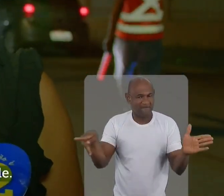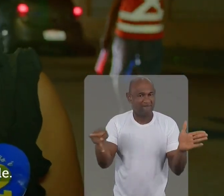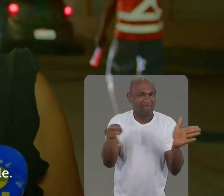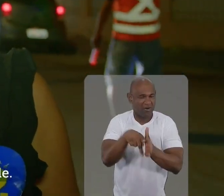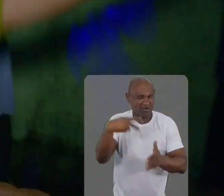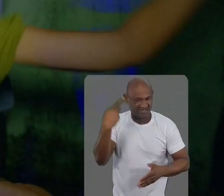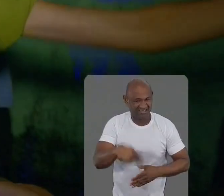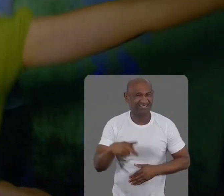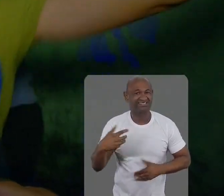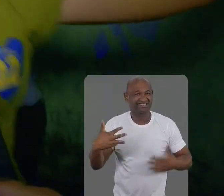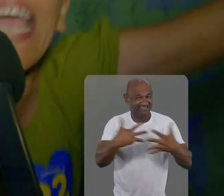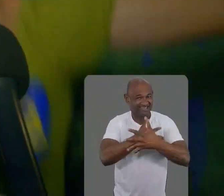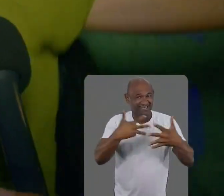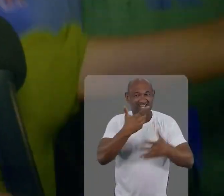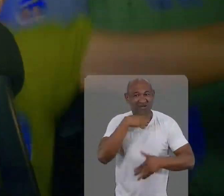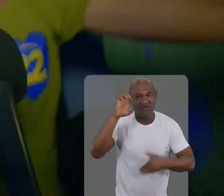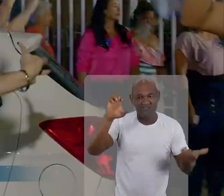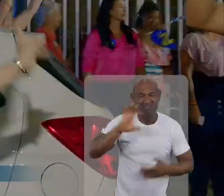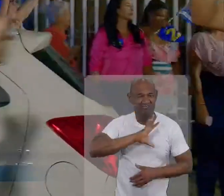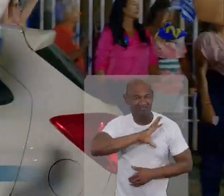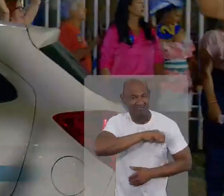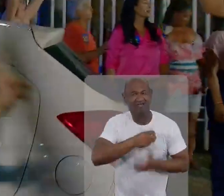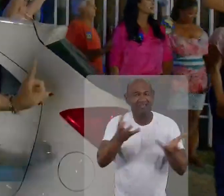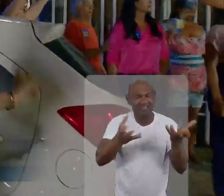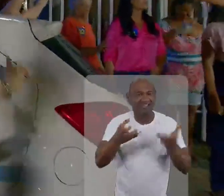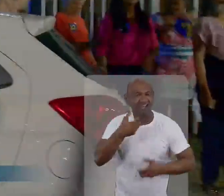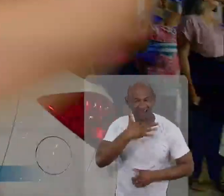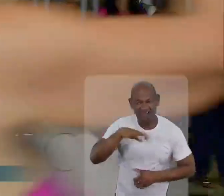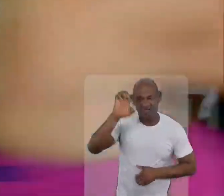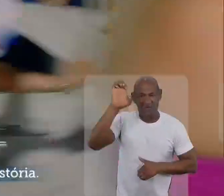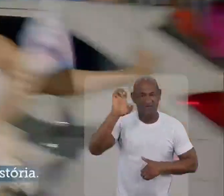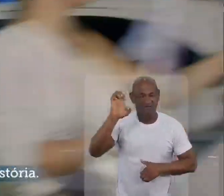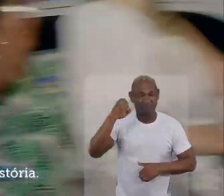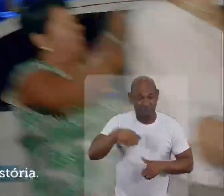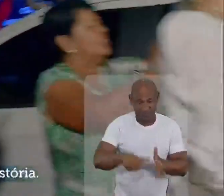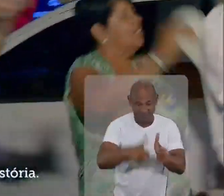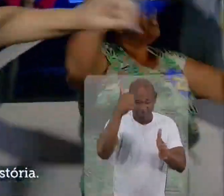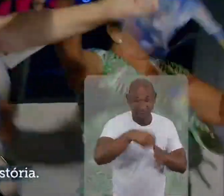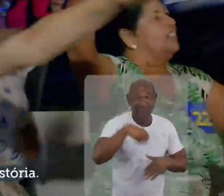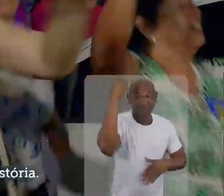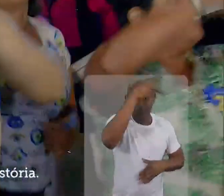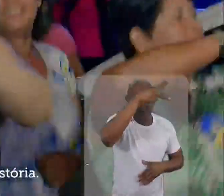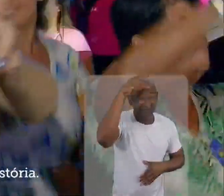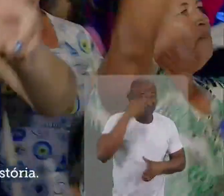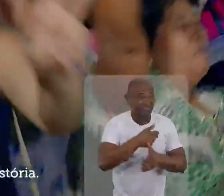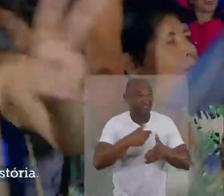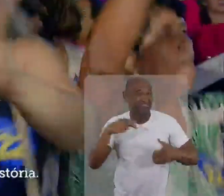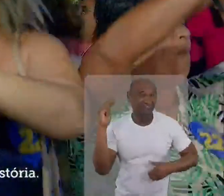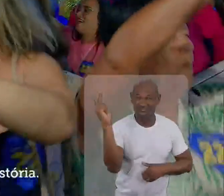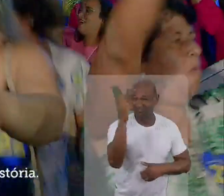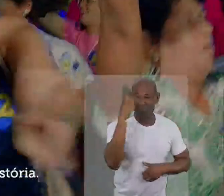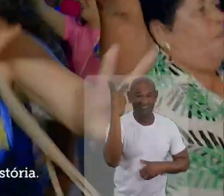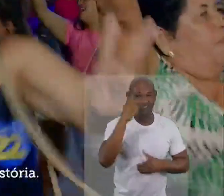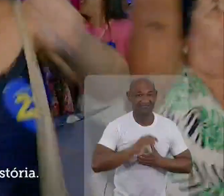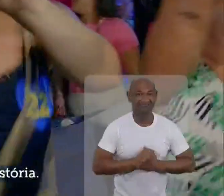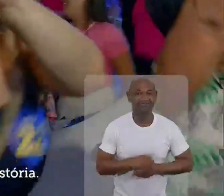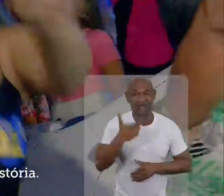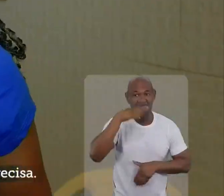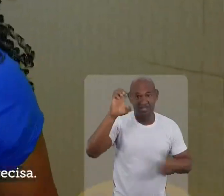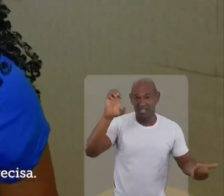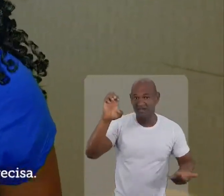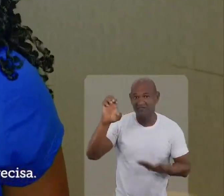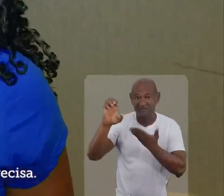da minha cidade. Eu te amo, Emília! Elas querem Emília como primeira prefeita da nossa